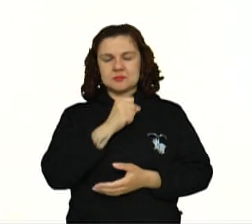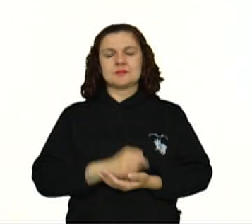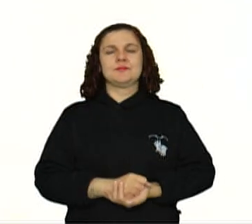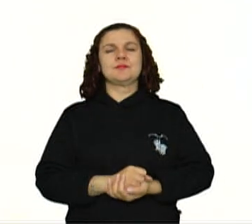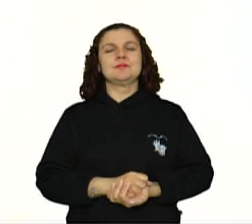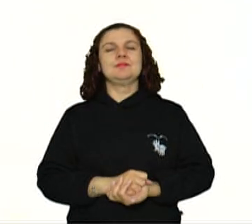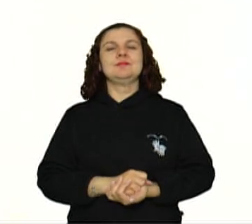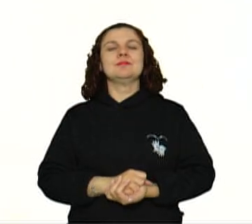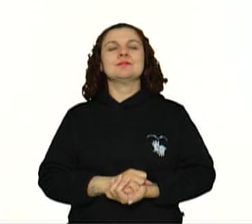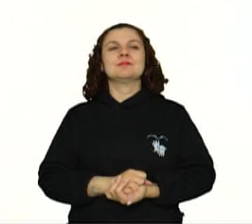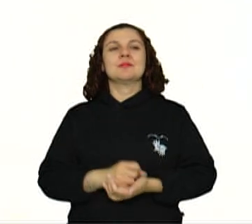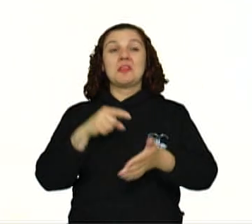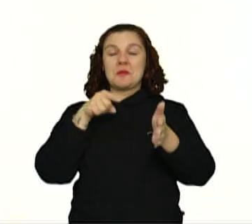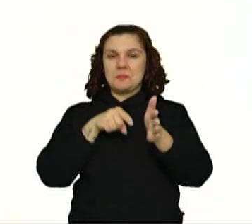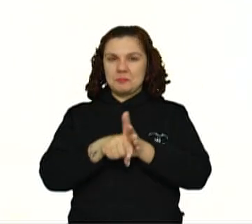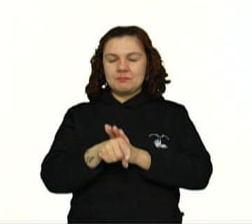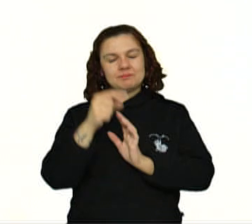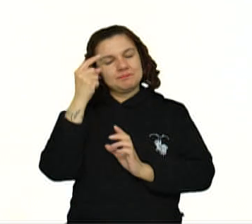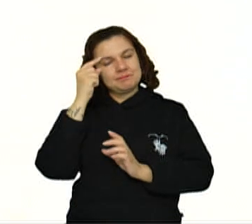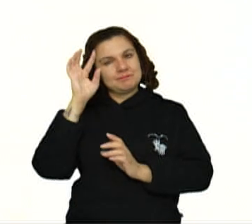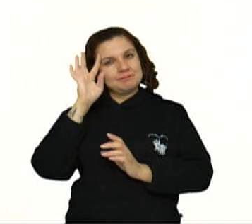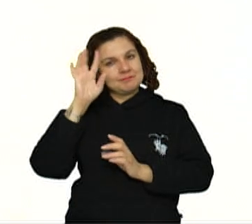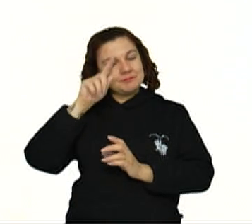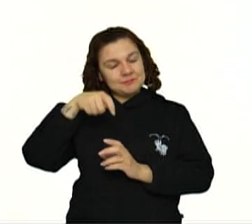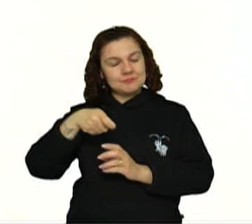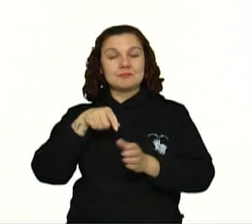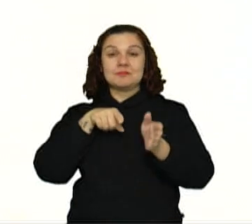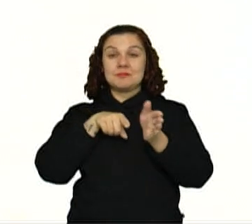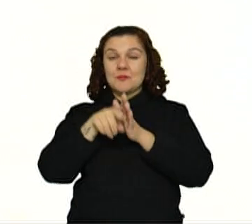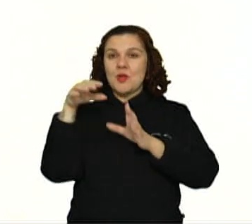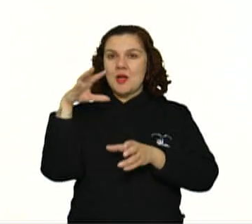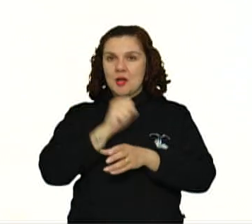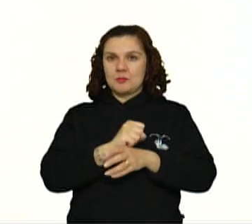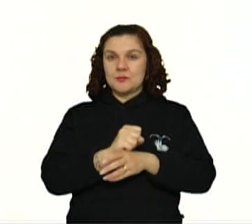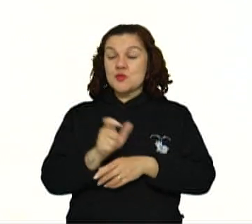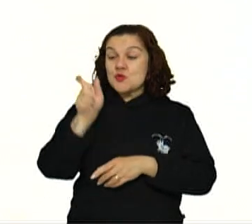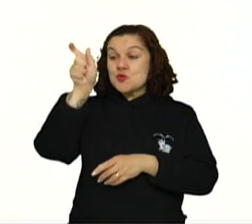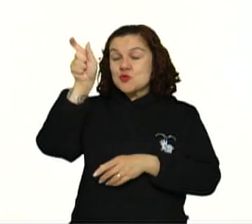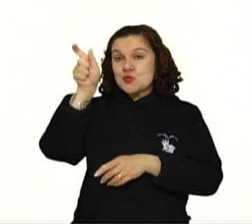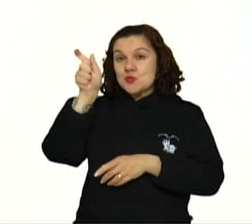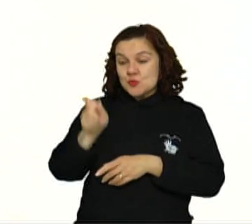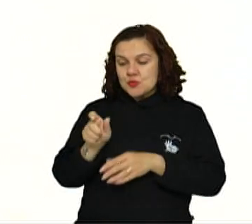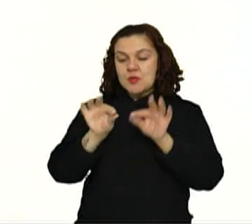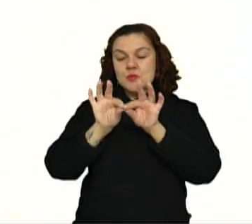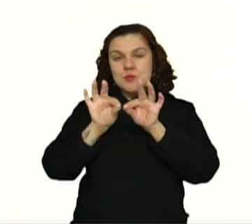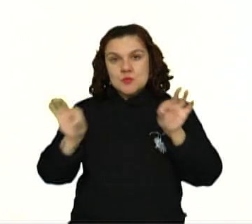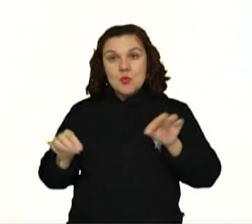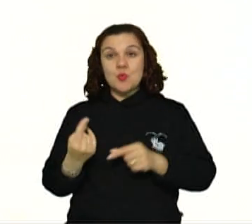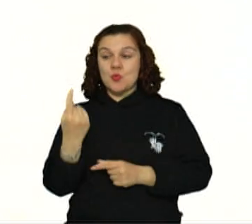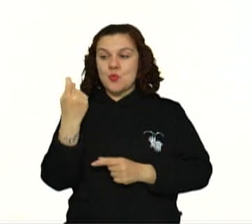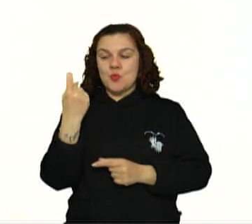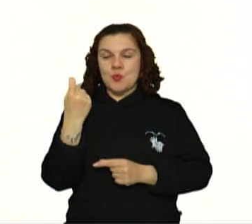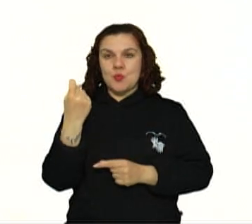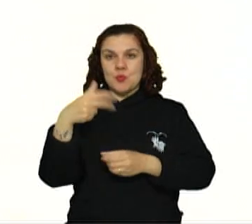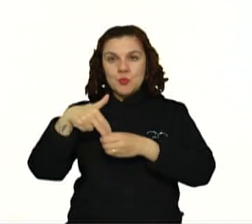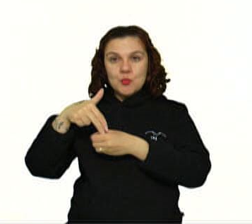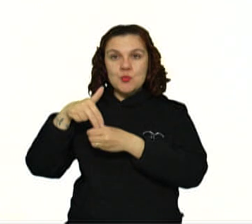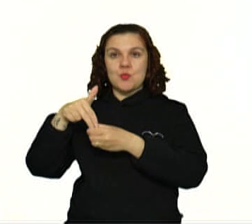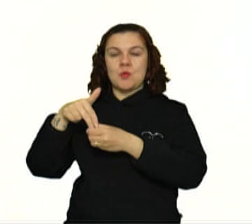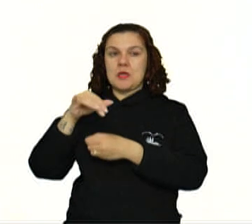Continuando então, vamos pensar mais um pouquinho ali do nosso quiz. Sujeito simples possui apenas um